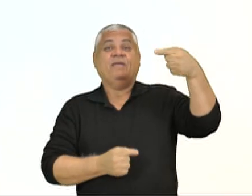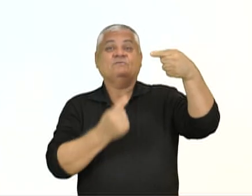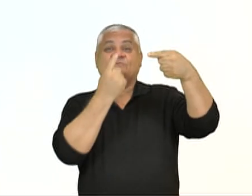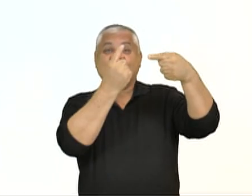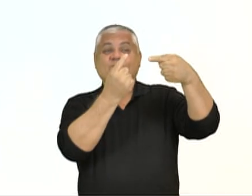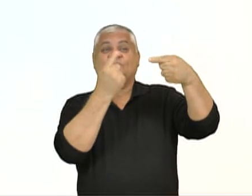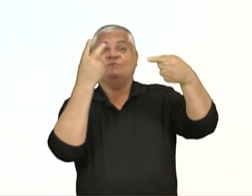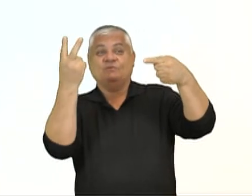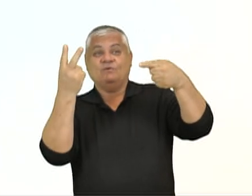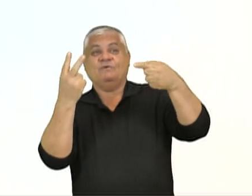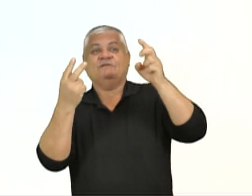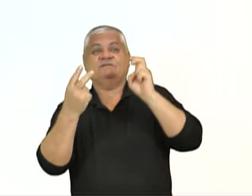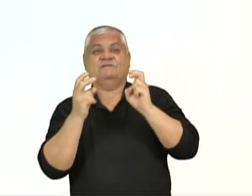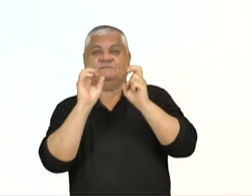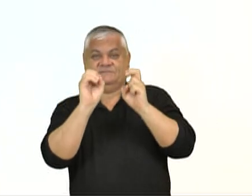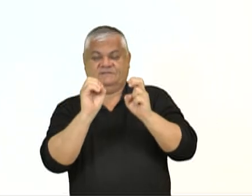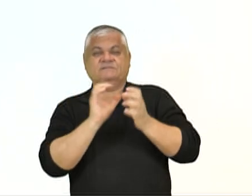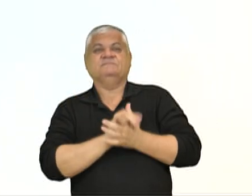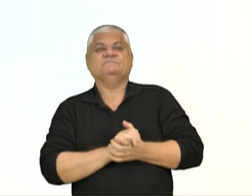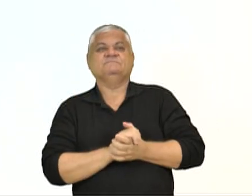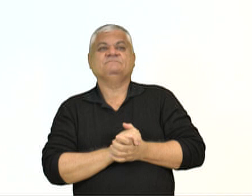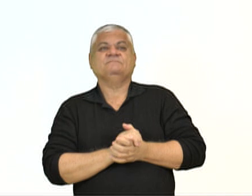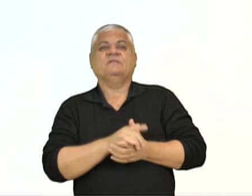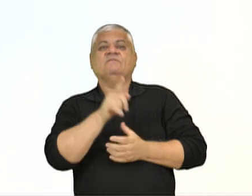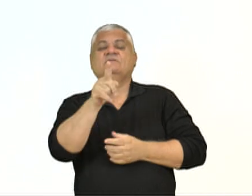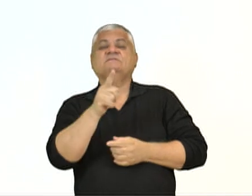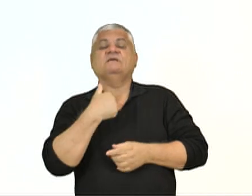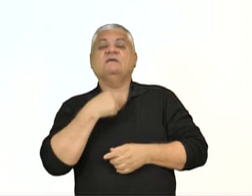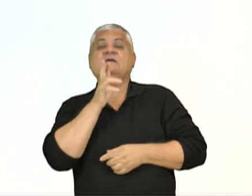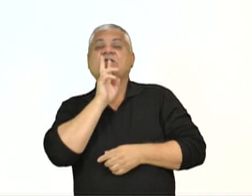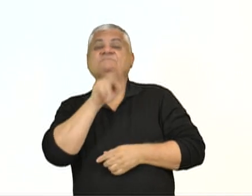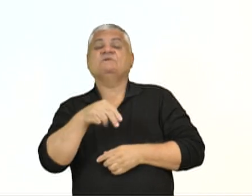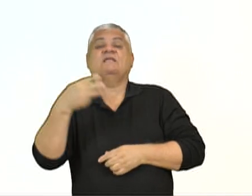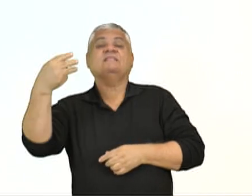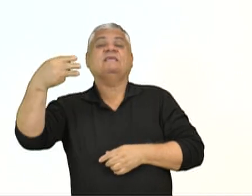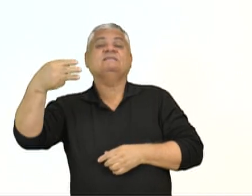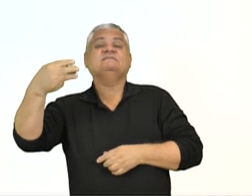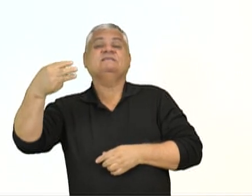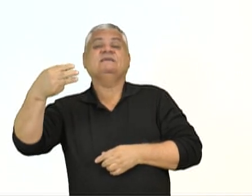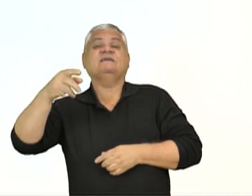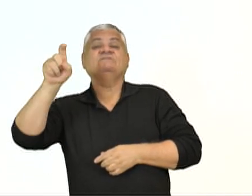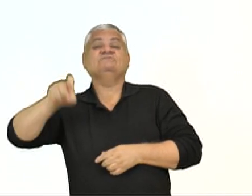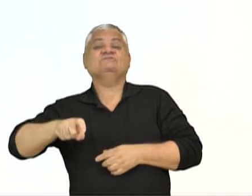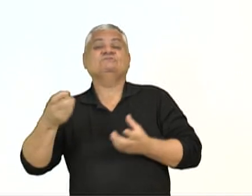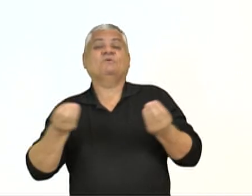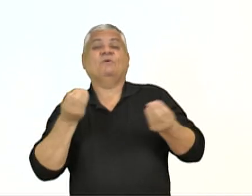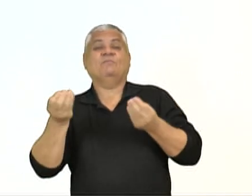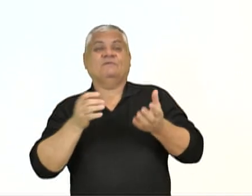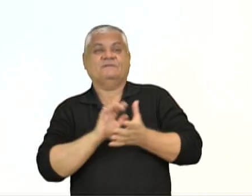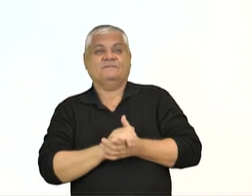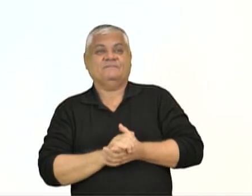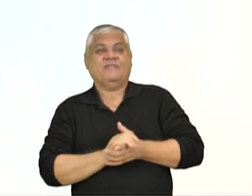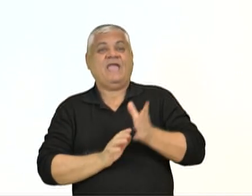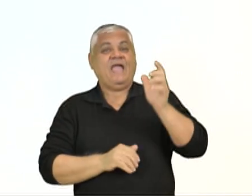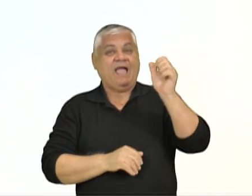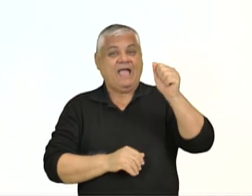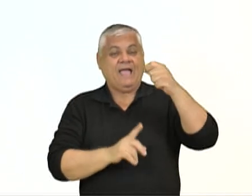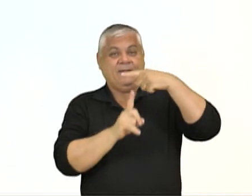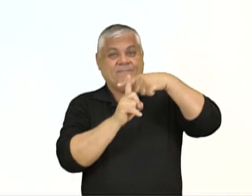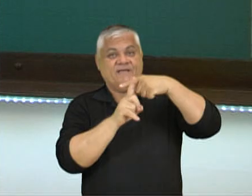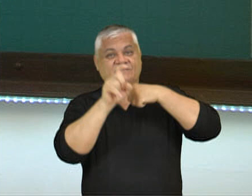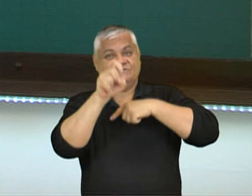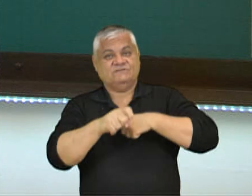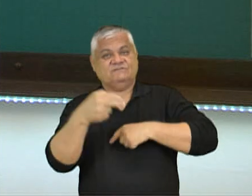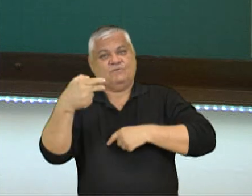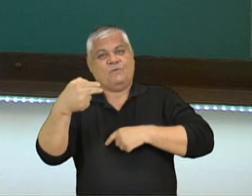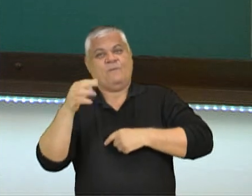B, 2 por 2, e ele quer que eu obtenha uma terceira matriz X. Então, A mais X igual